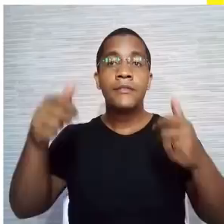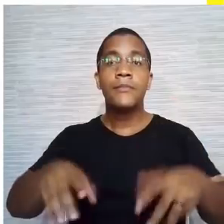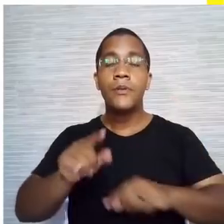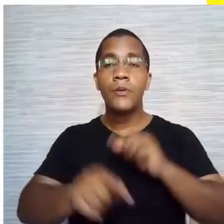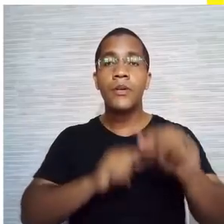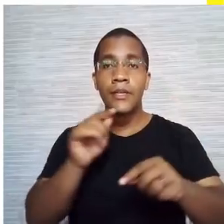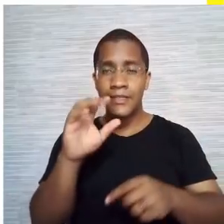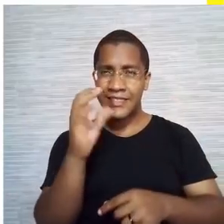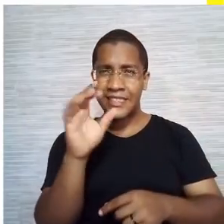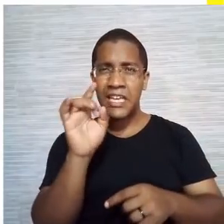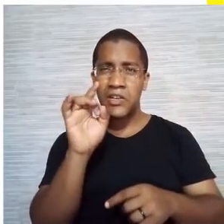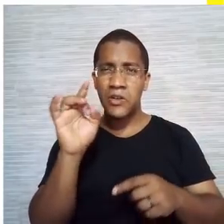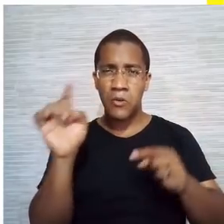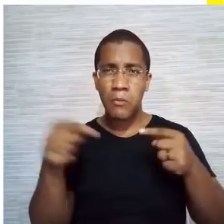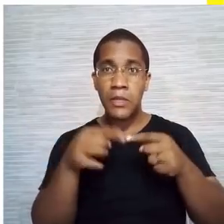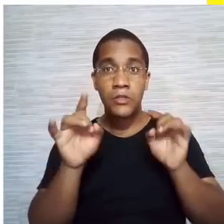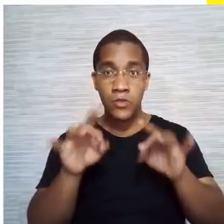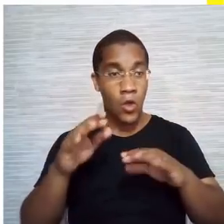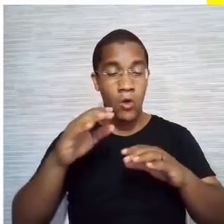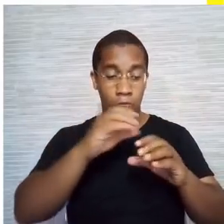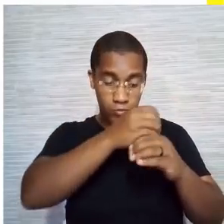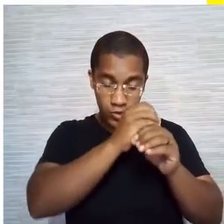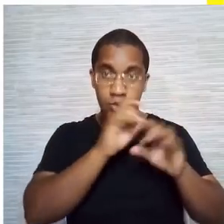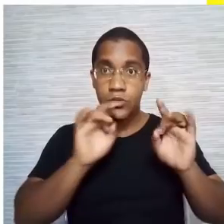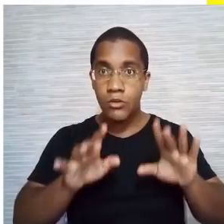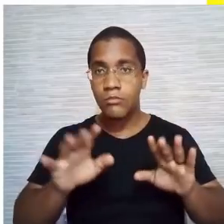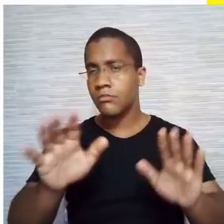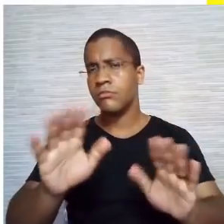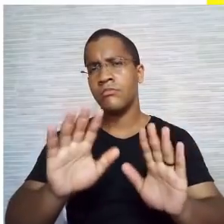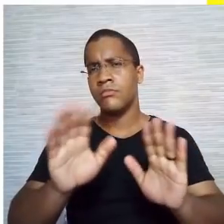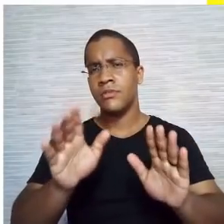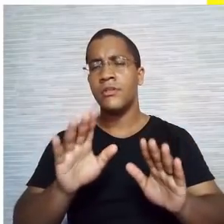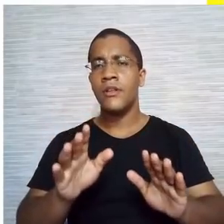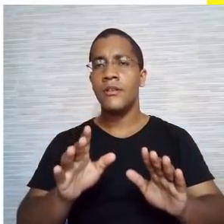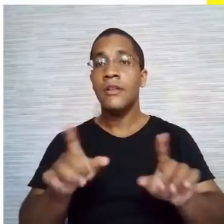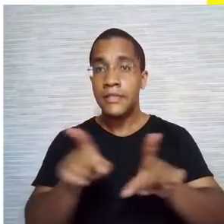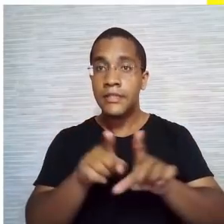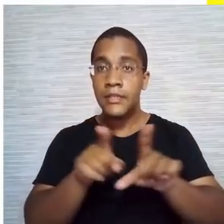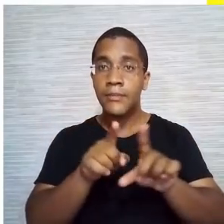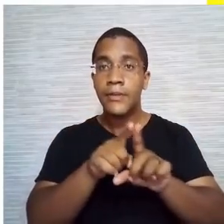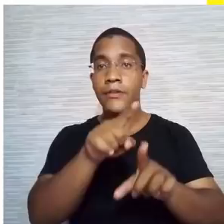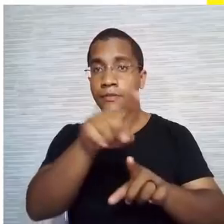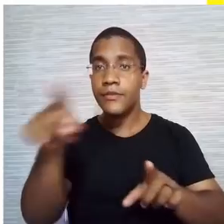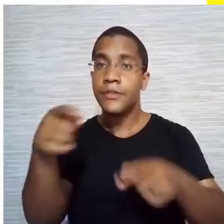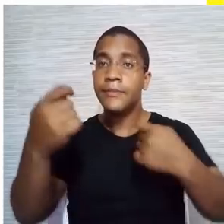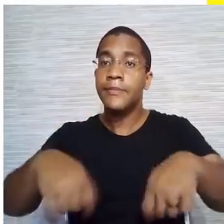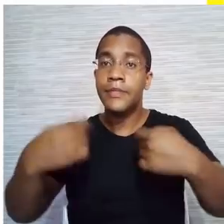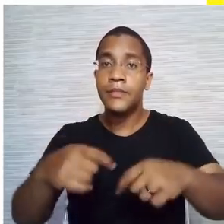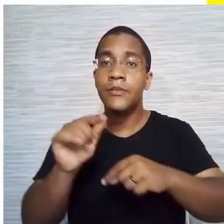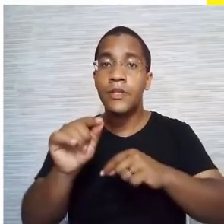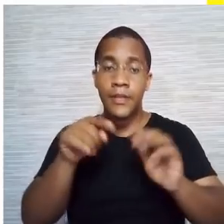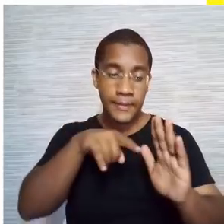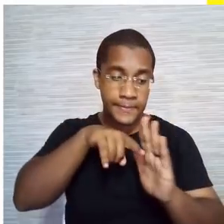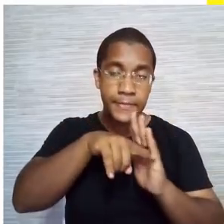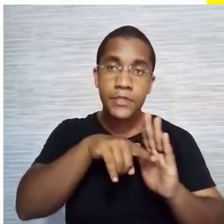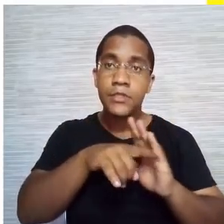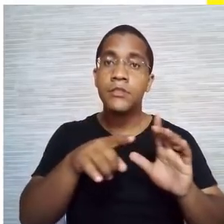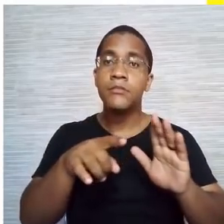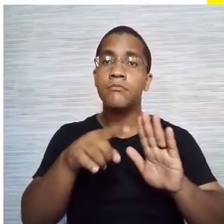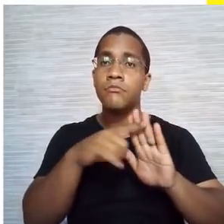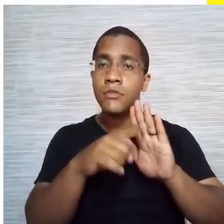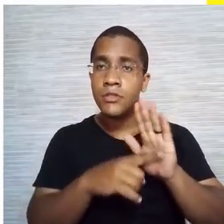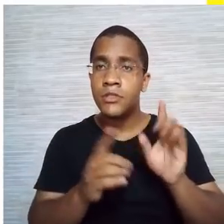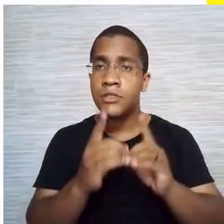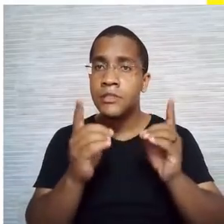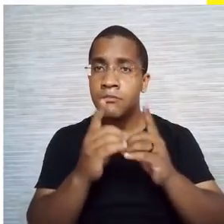não é só aquela ciência do laboratório. Então vamos ver aqui. Sugerimos investir também nas pesquisas e na realização de